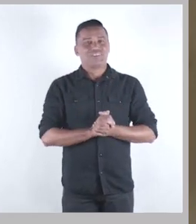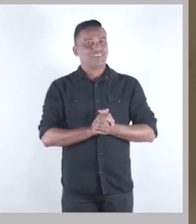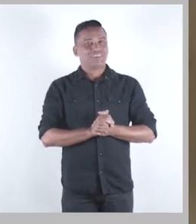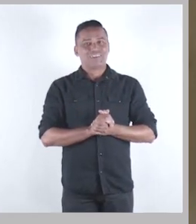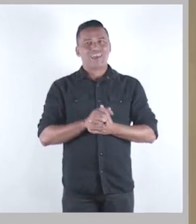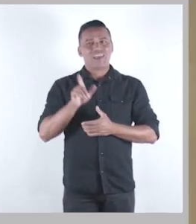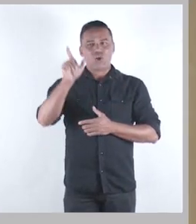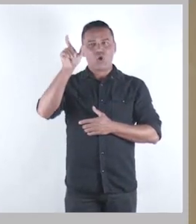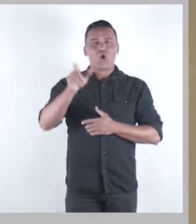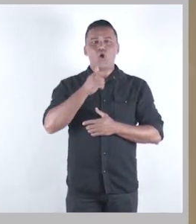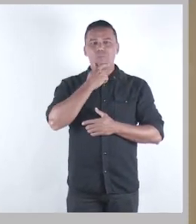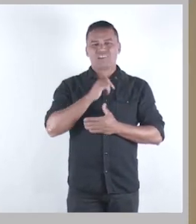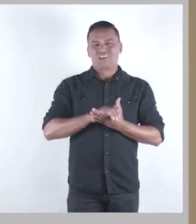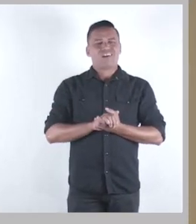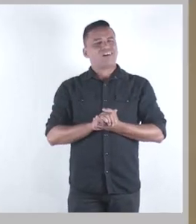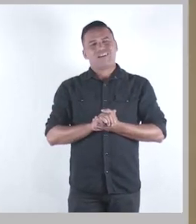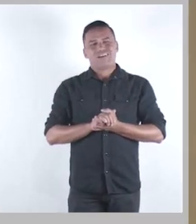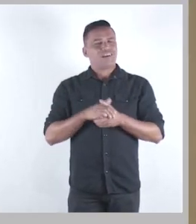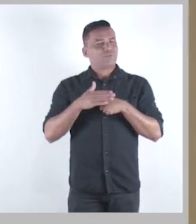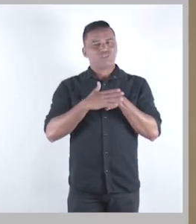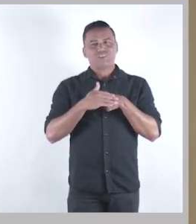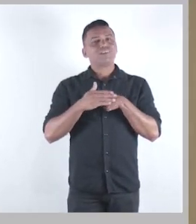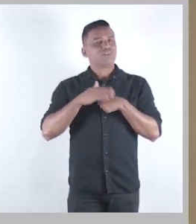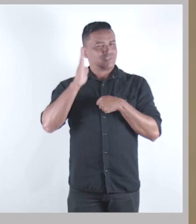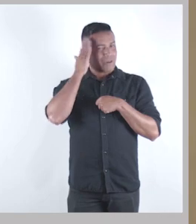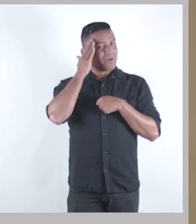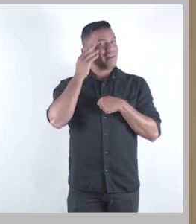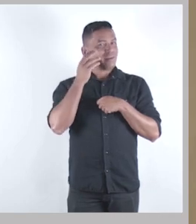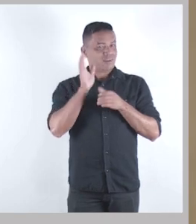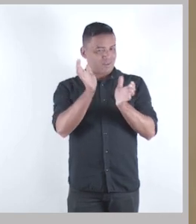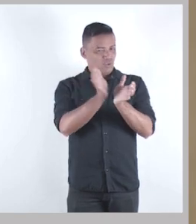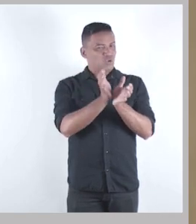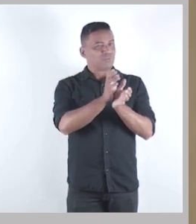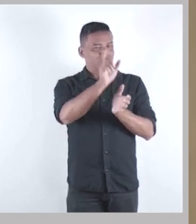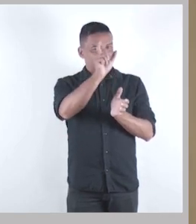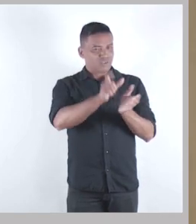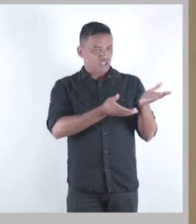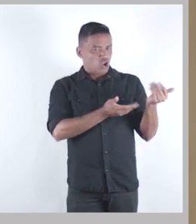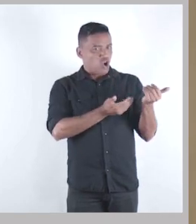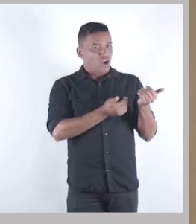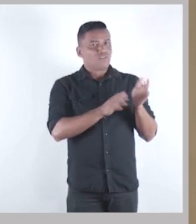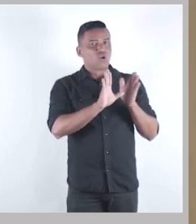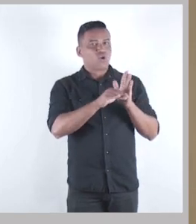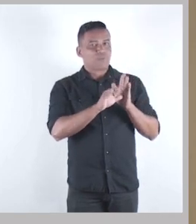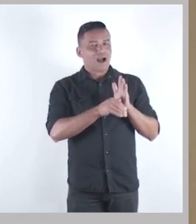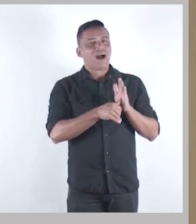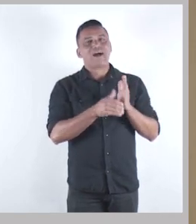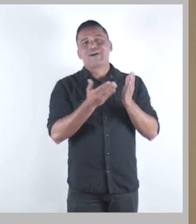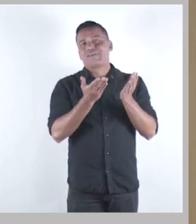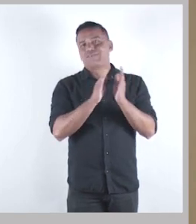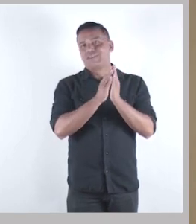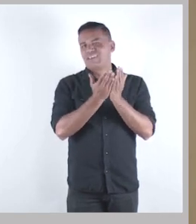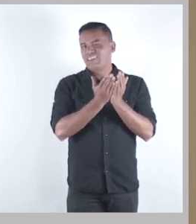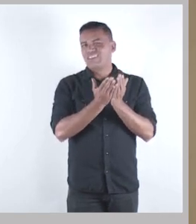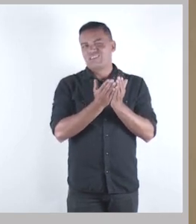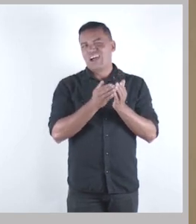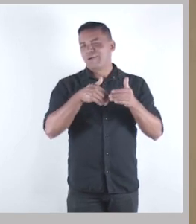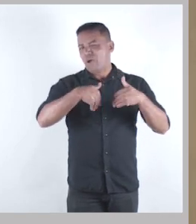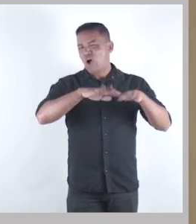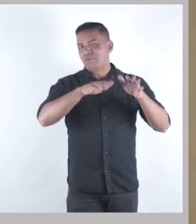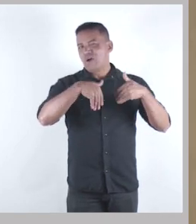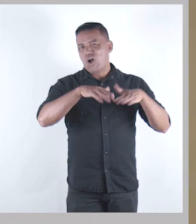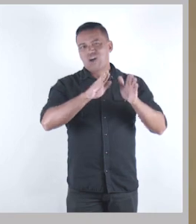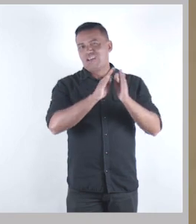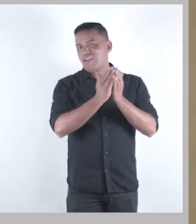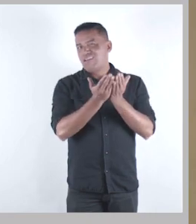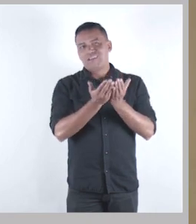disse: meus queridos, eu sei que vocês tiraram, mas eu olhava para vocês, deixa eles lerem, também são livros que